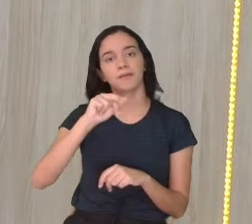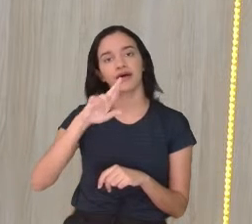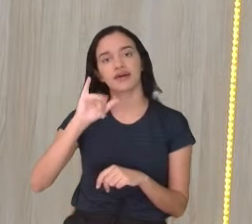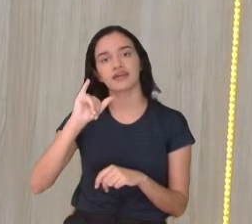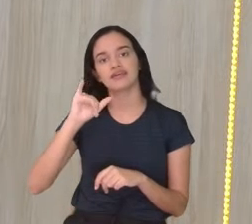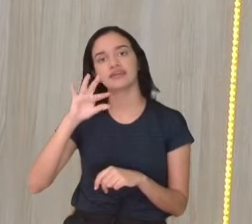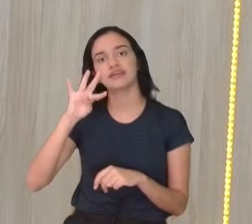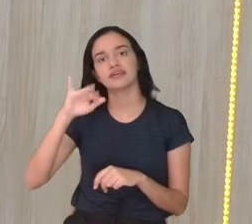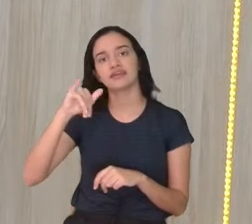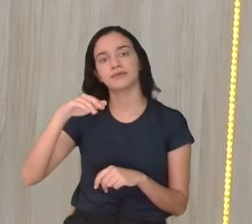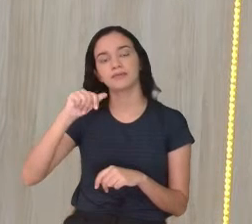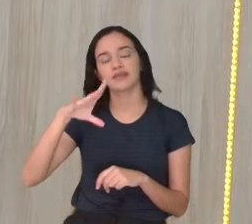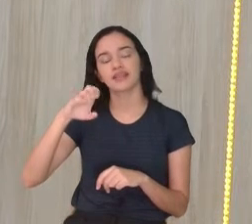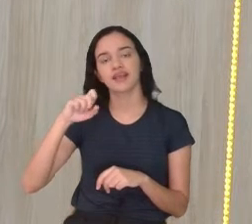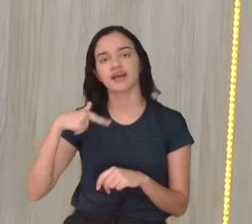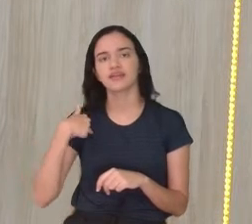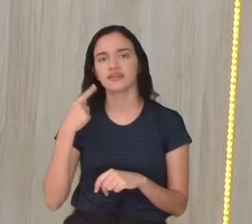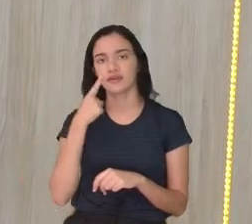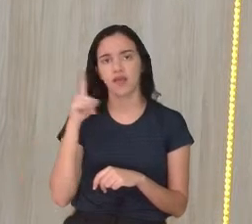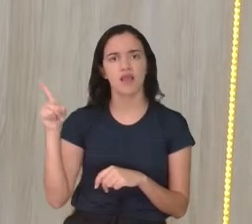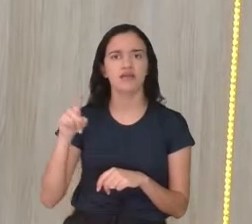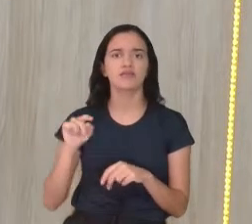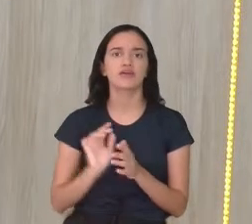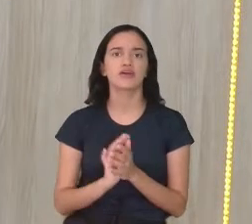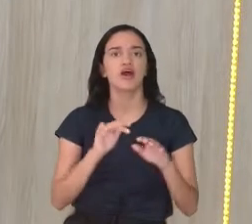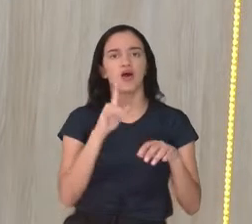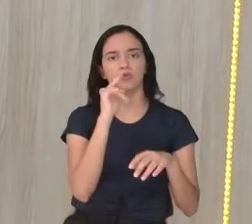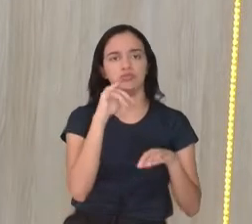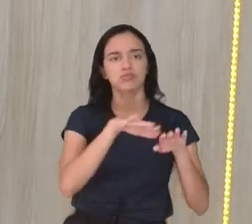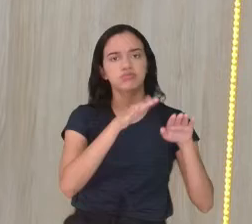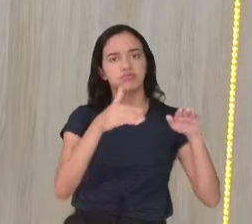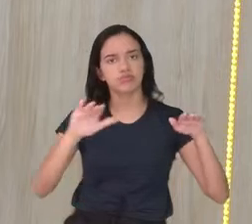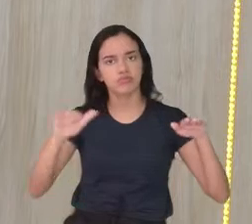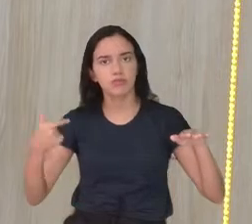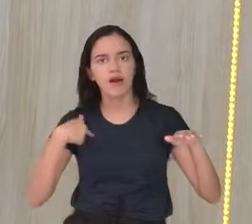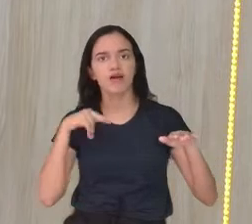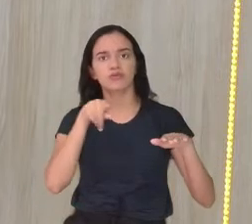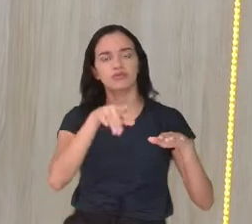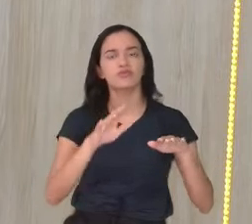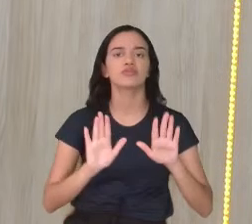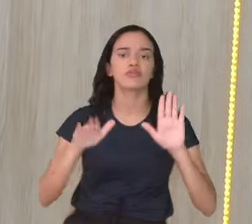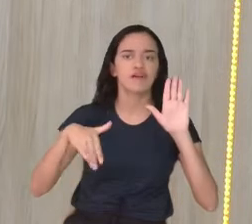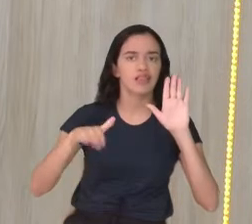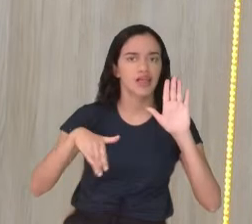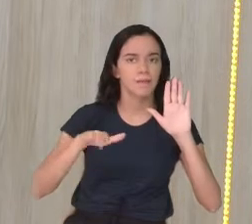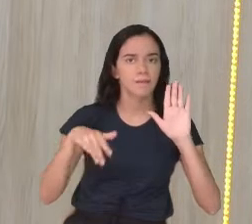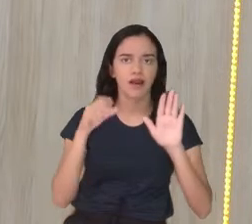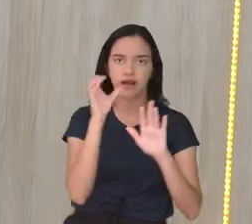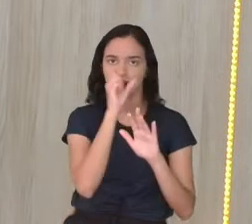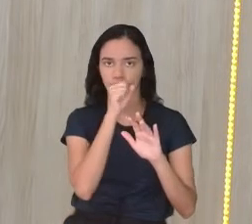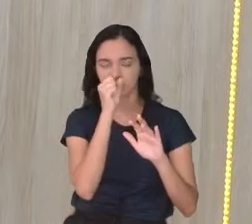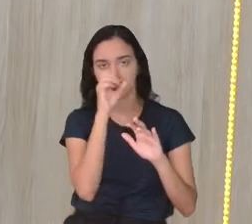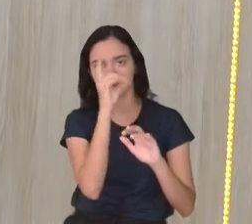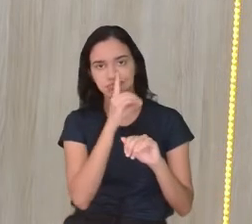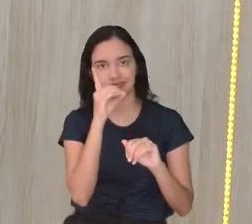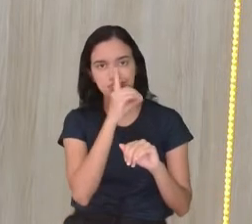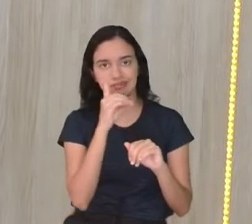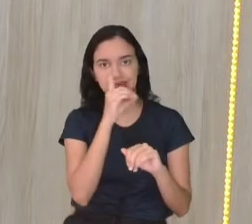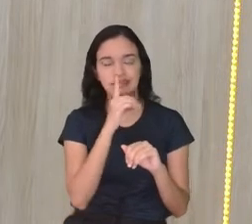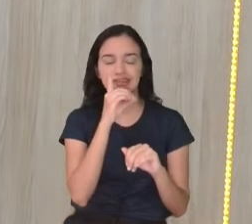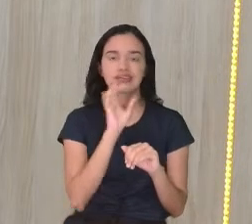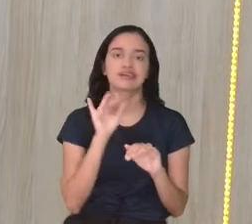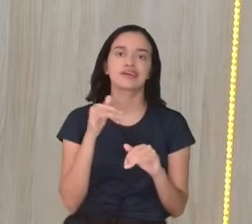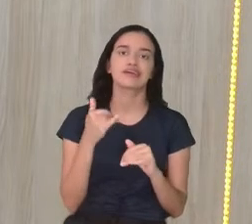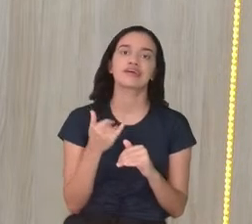maritimidade. Maritimidade vem de mar mesmo. O mar lá, quando tu vai na praia, na semana, eita lá, Brasília